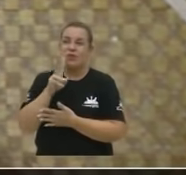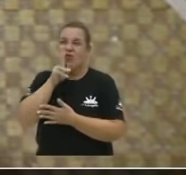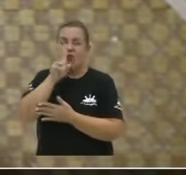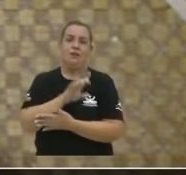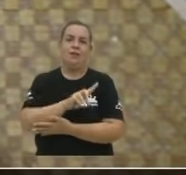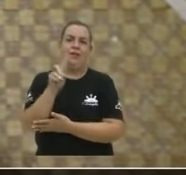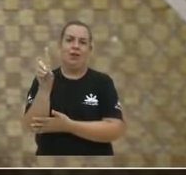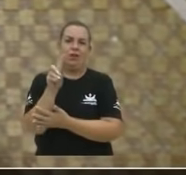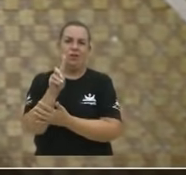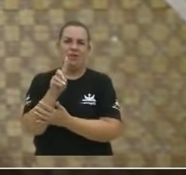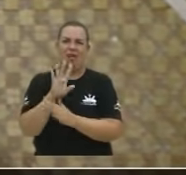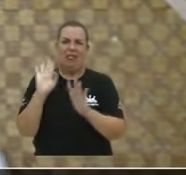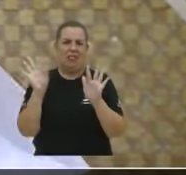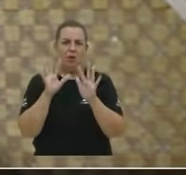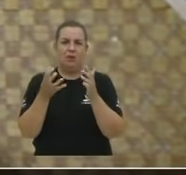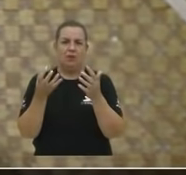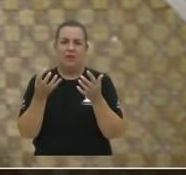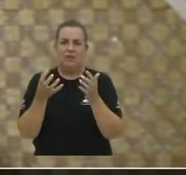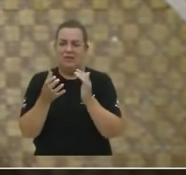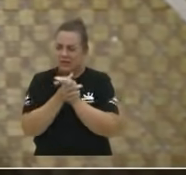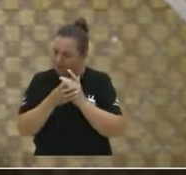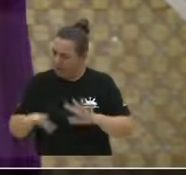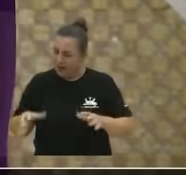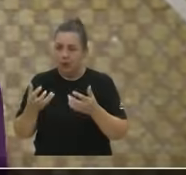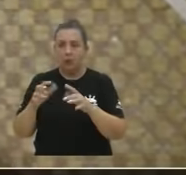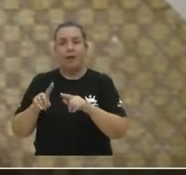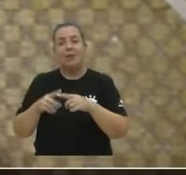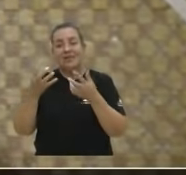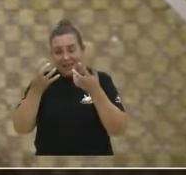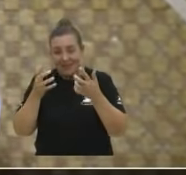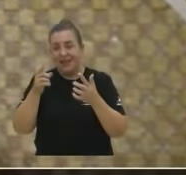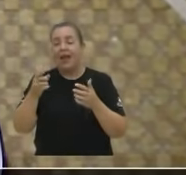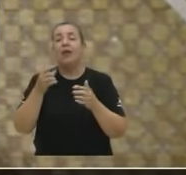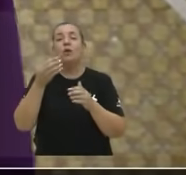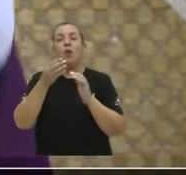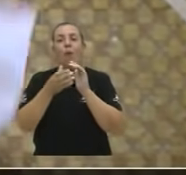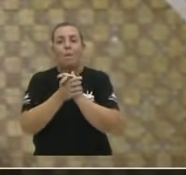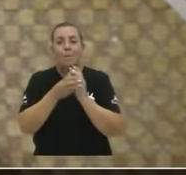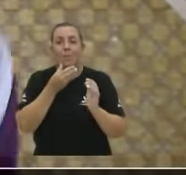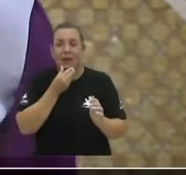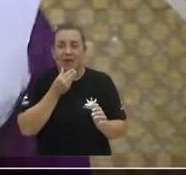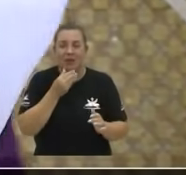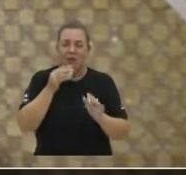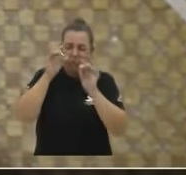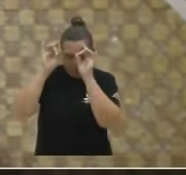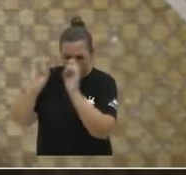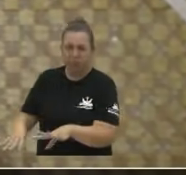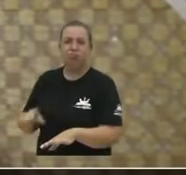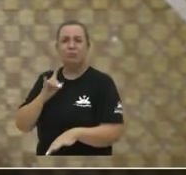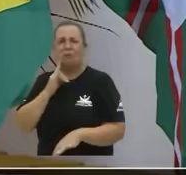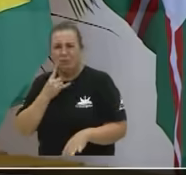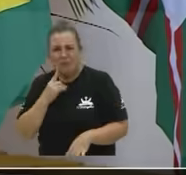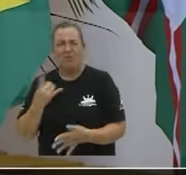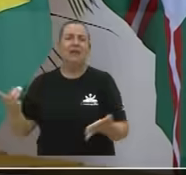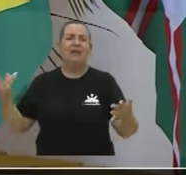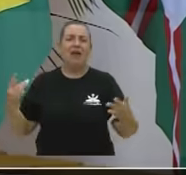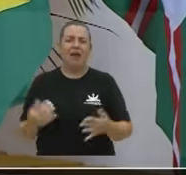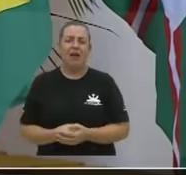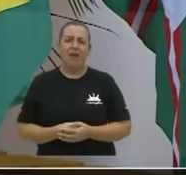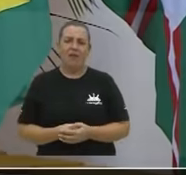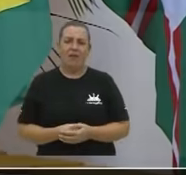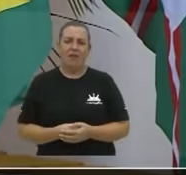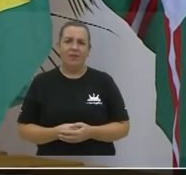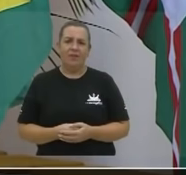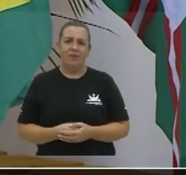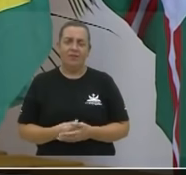Deus. Não para se separar do marido, mas que o marido largue a maldita da pinga, como ela